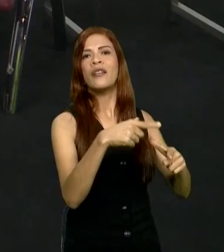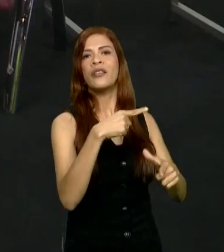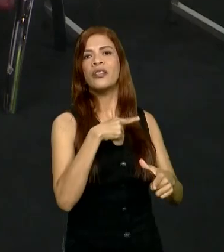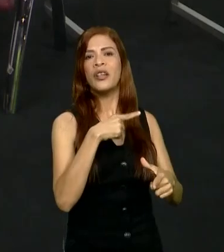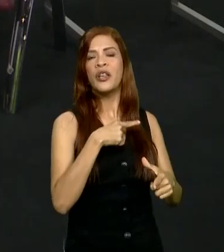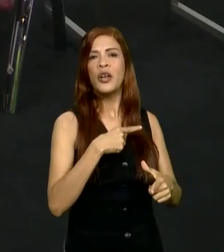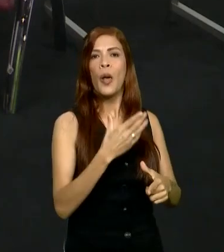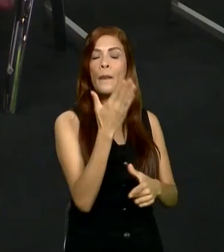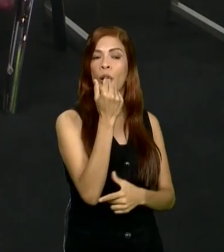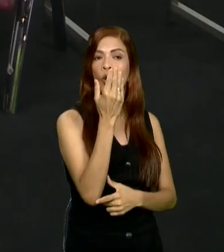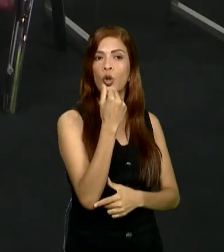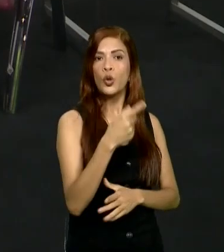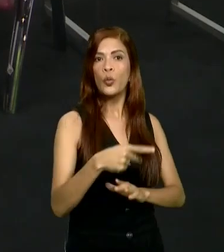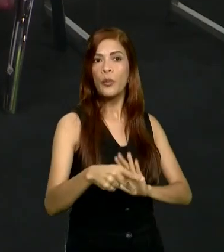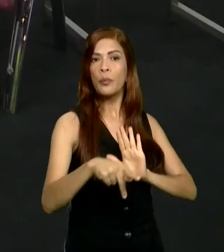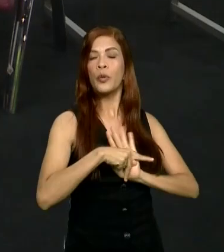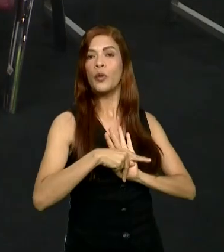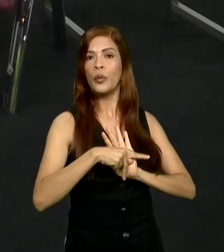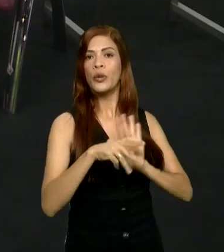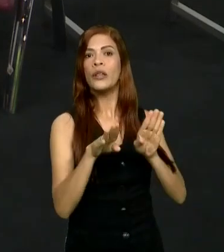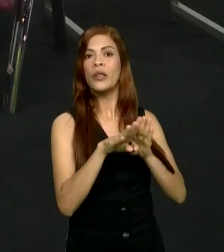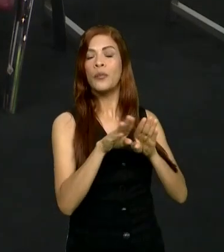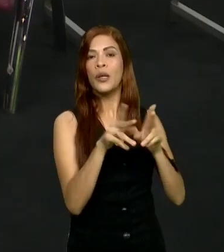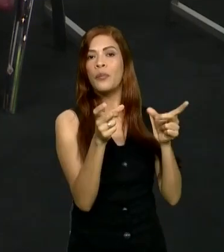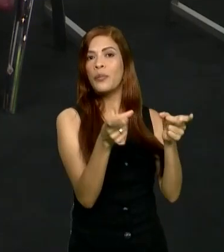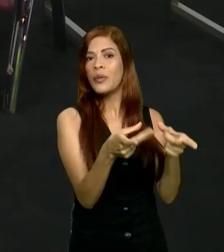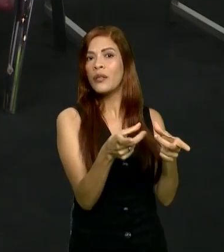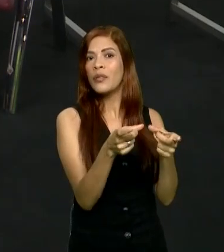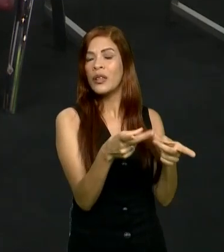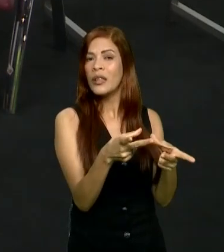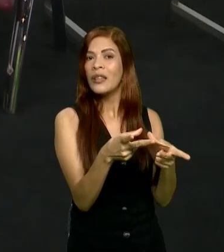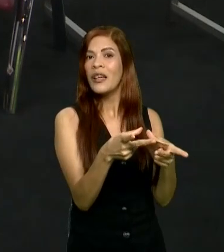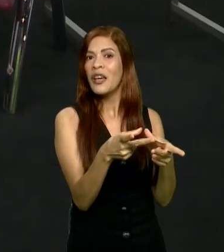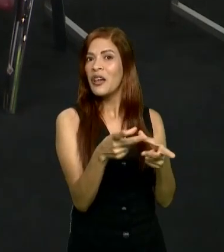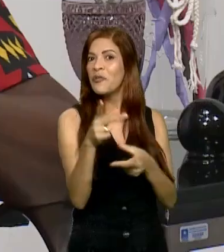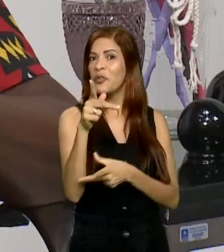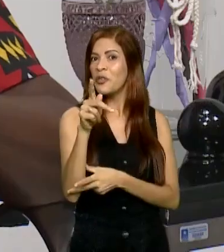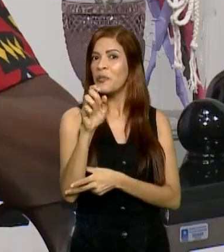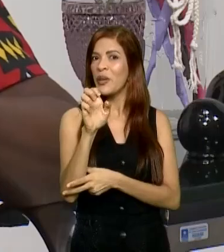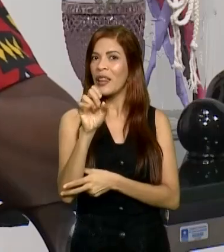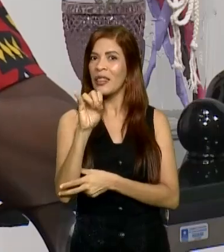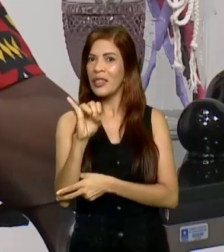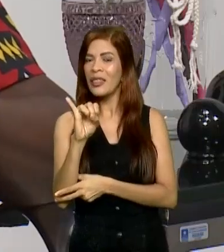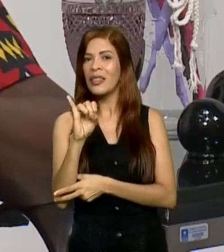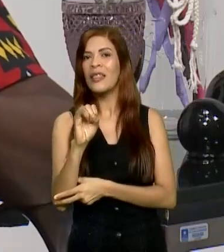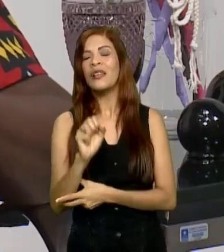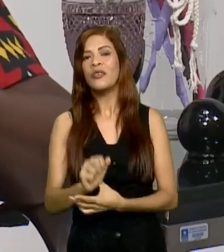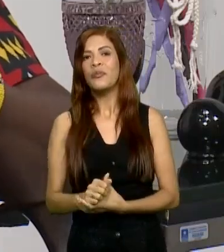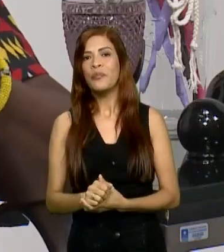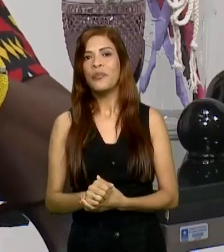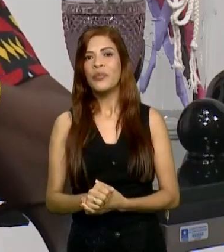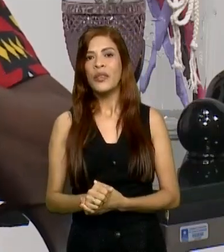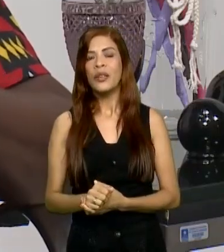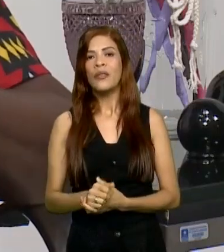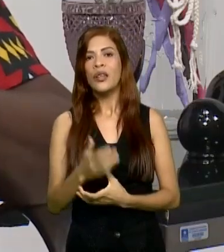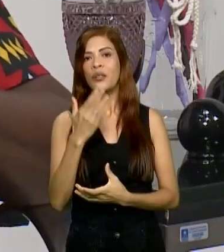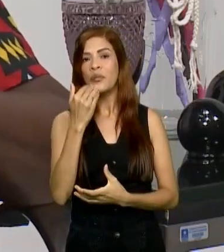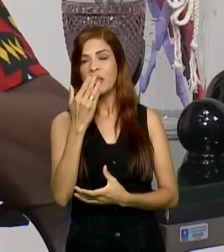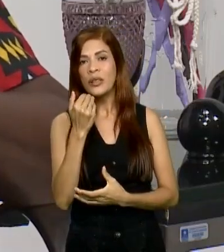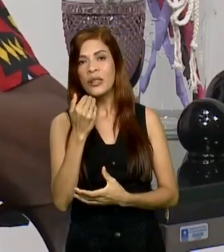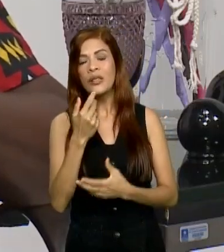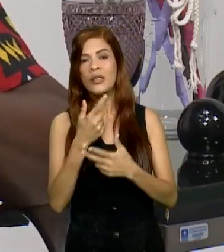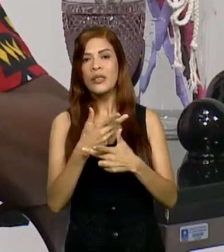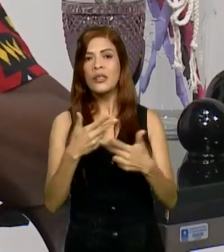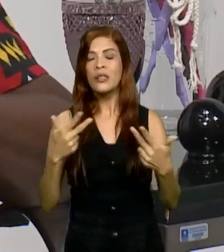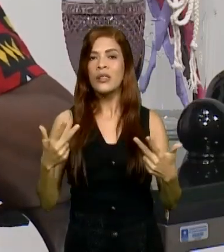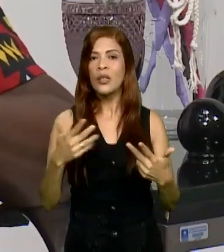né? Consumir e vender especialmente para o PNAE. Porque o PNAE vai devolver essa alimentação de qualidade para